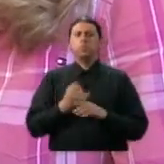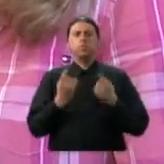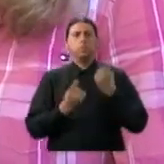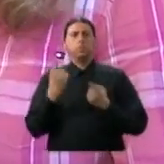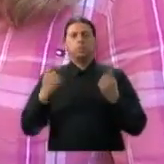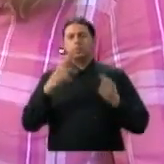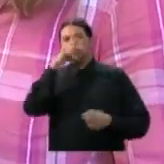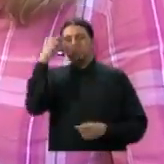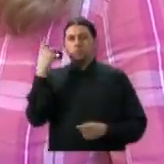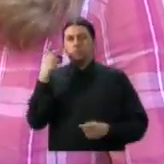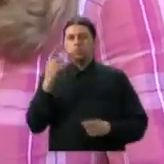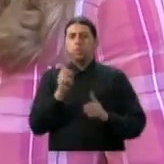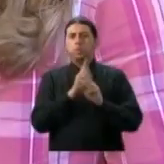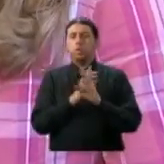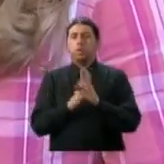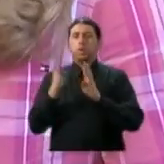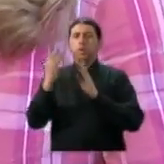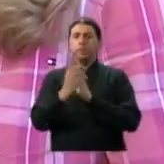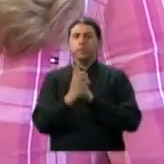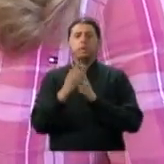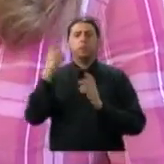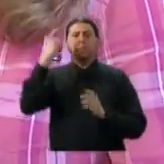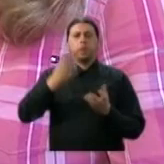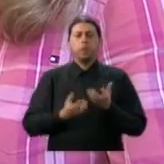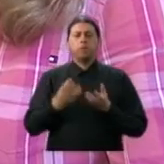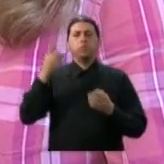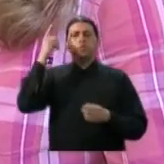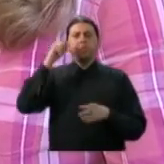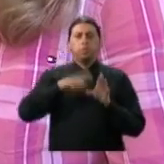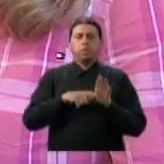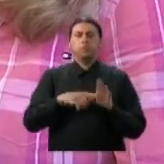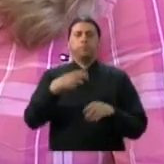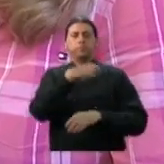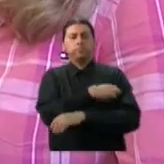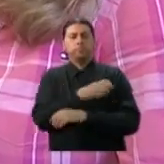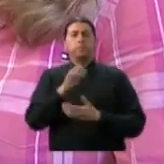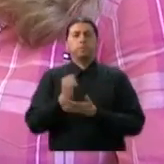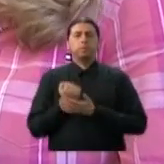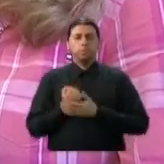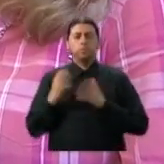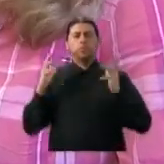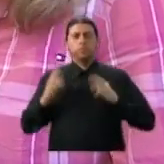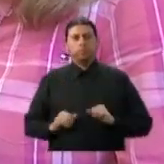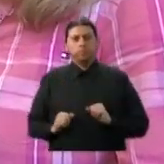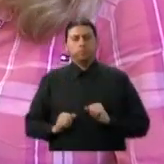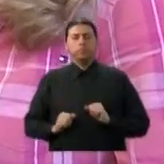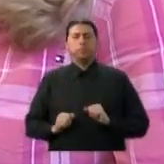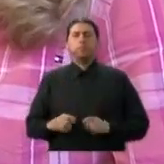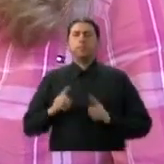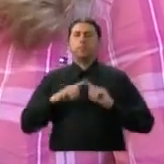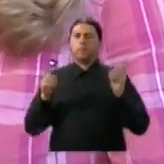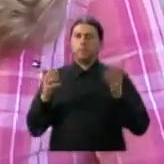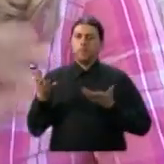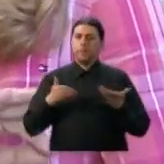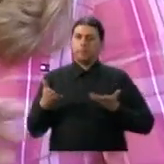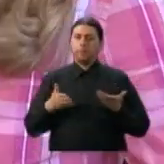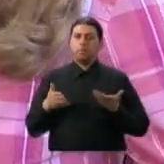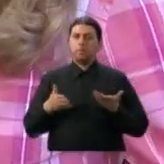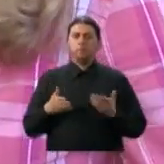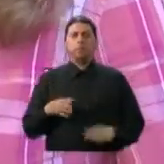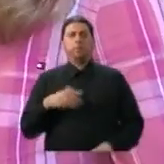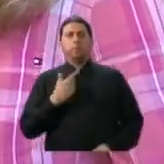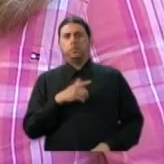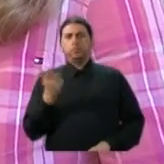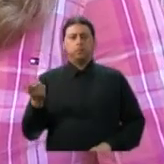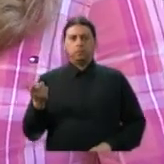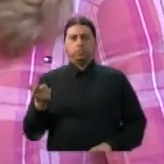pessoas entrarem mais de uma vez na fila para tomar mais de uma dose para garantirem que estão imunizadas. Tá? Agora, quando a gente não